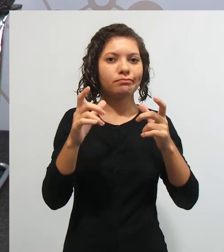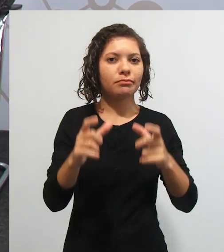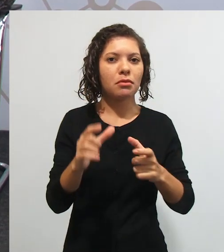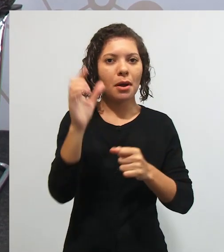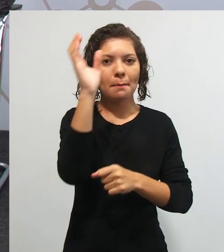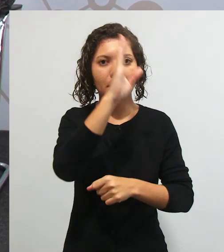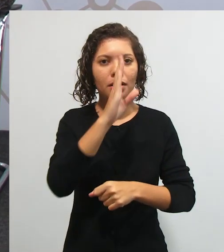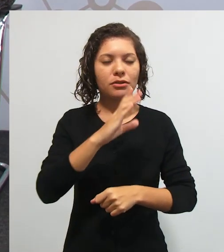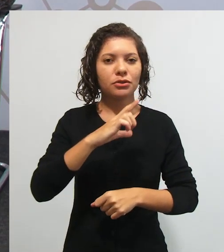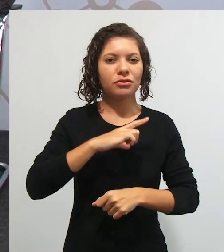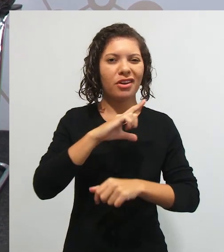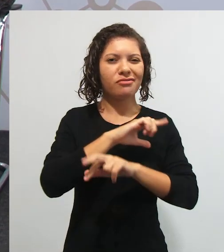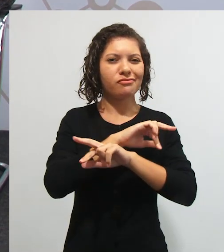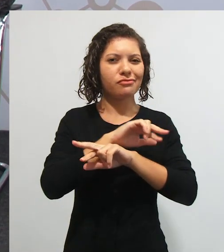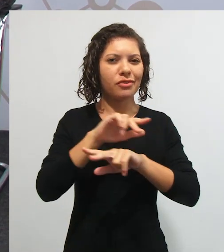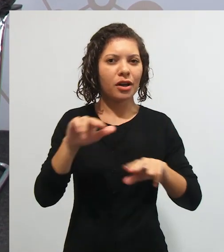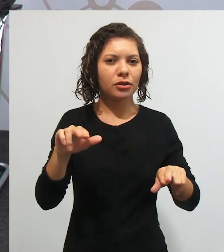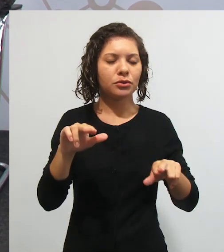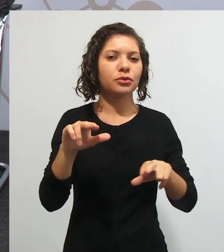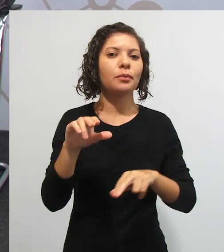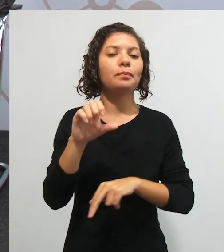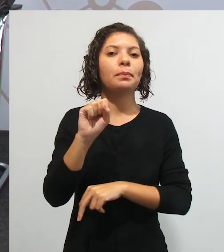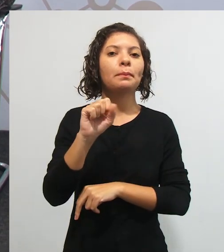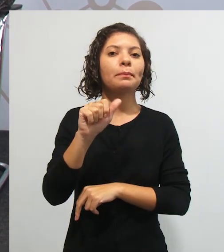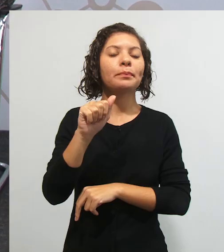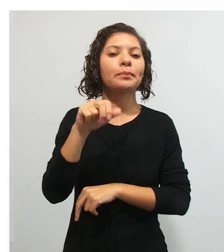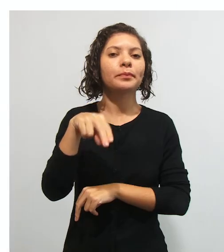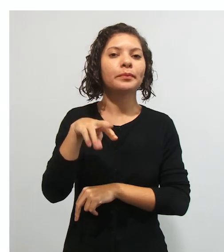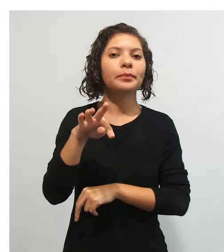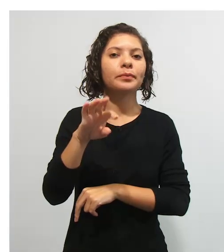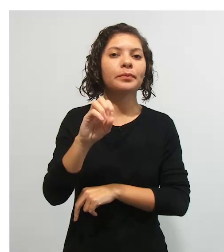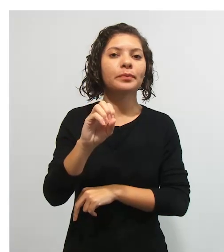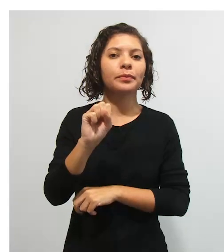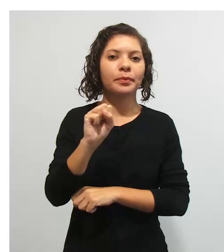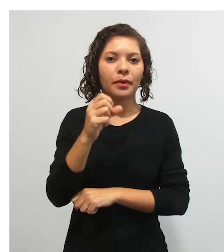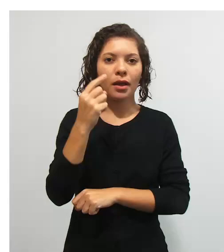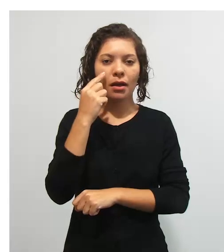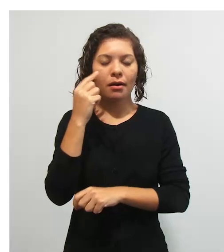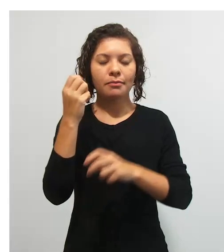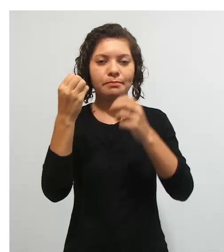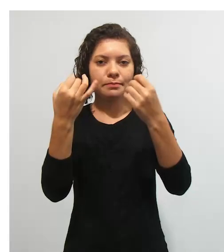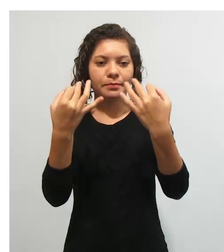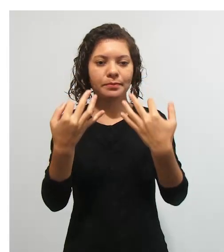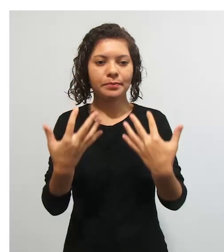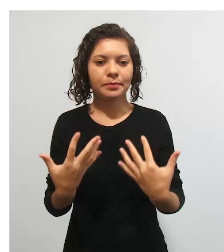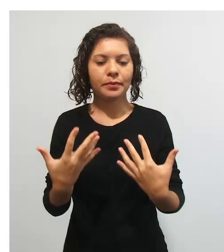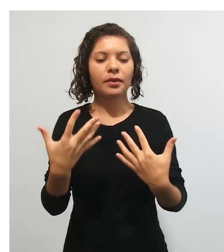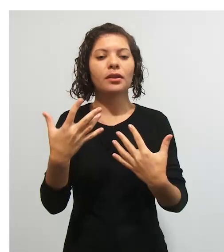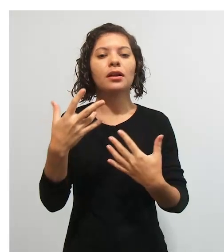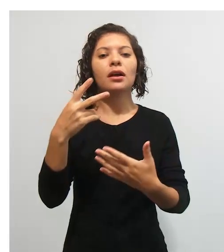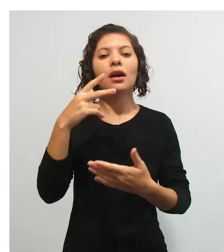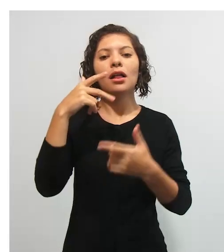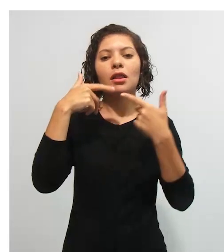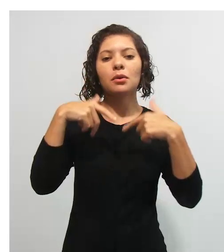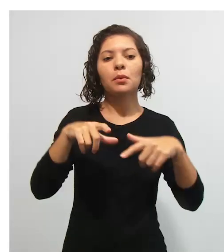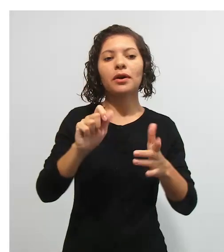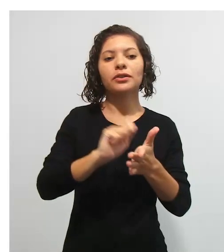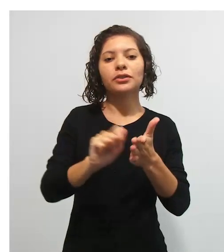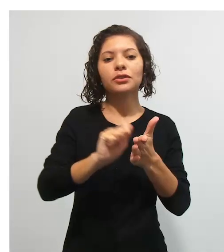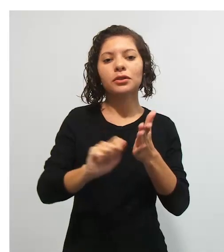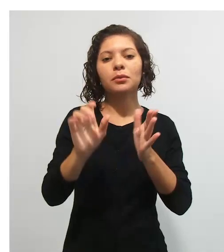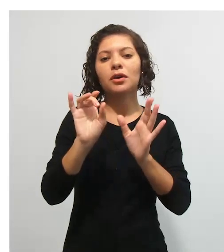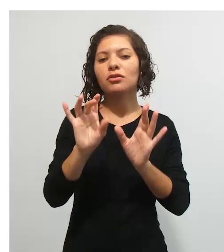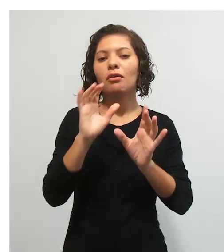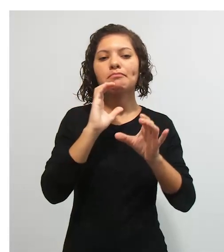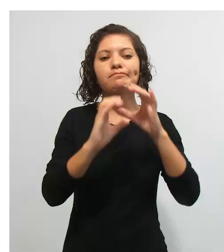trouxe aqui a Sônia Santos, que diz assim: a linguagem escrita não é apenas um instrumento cultural de comunicação, mas, antes